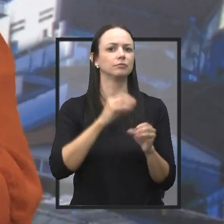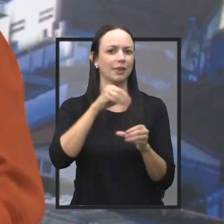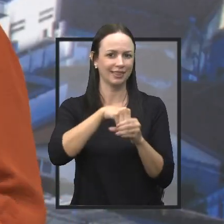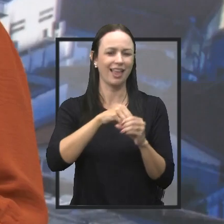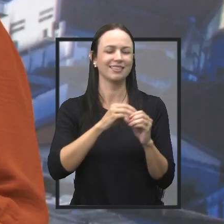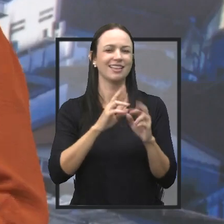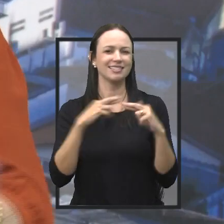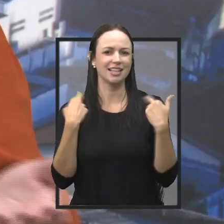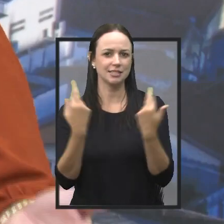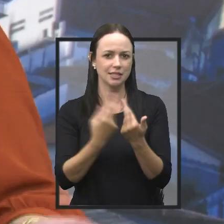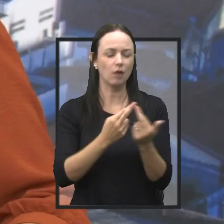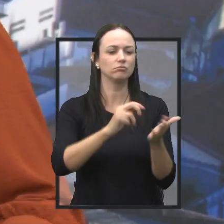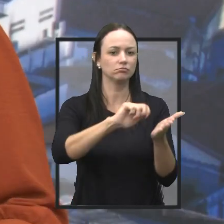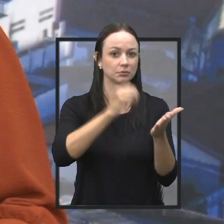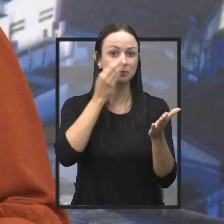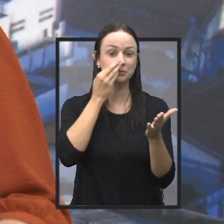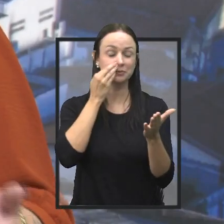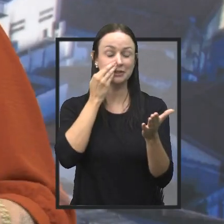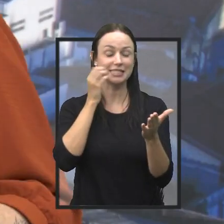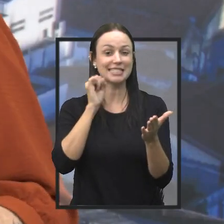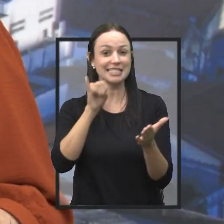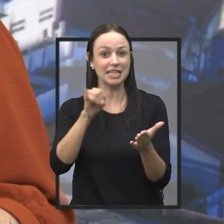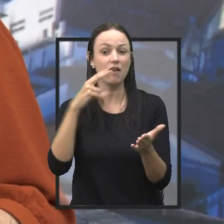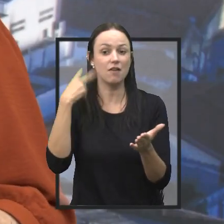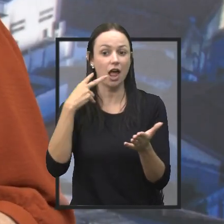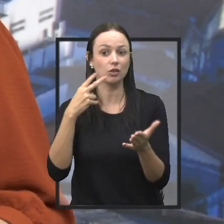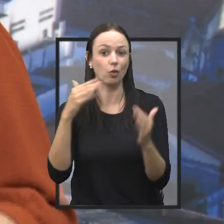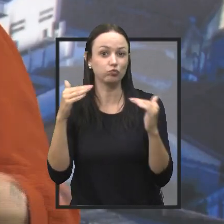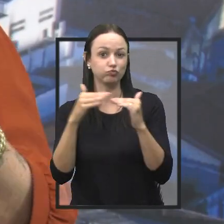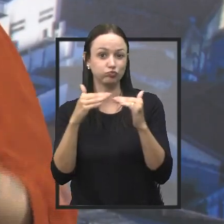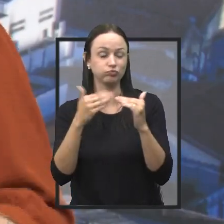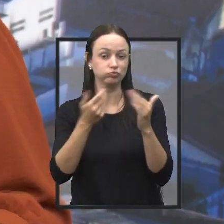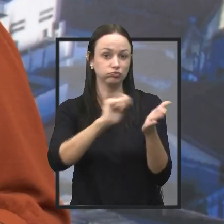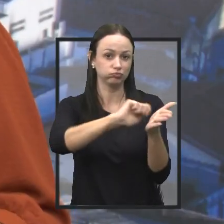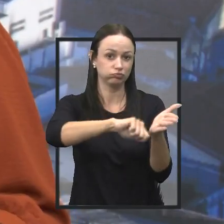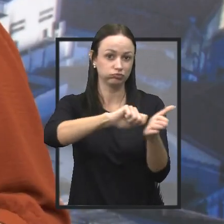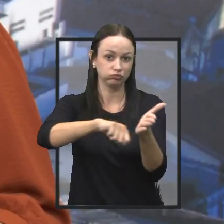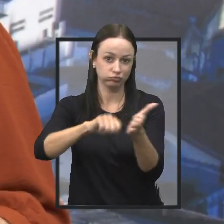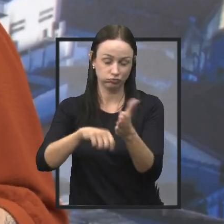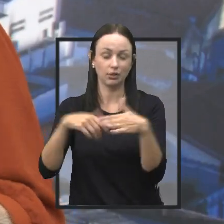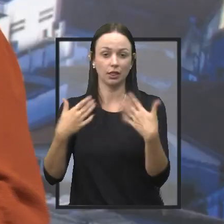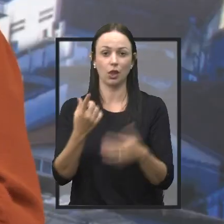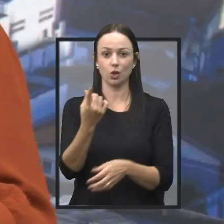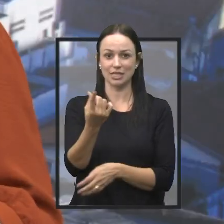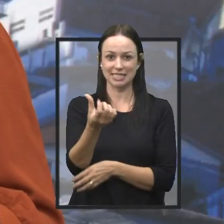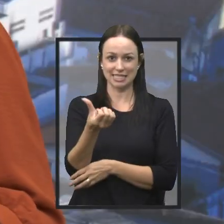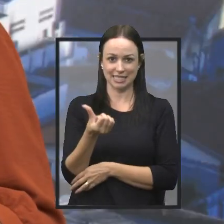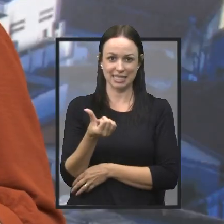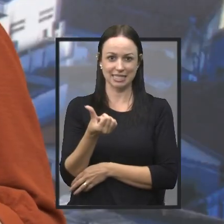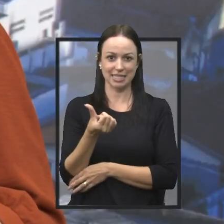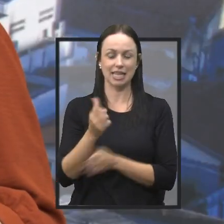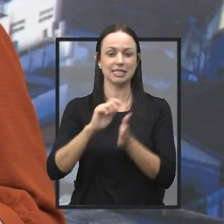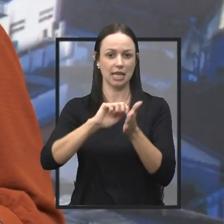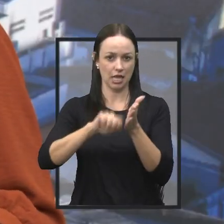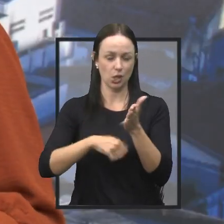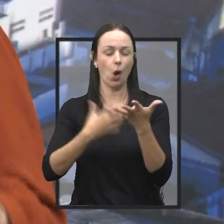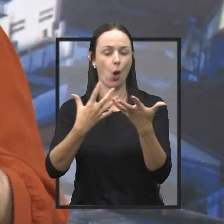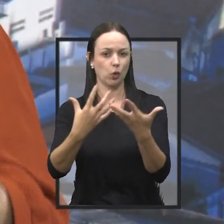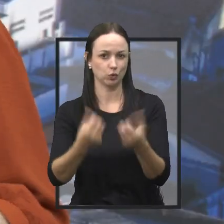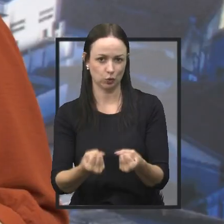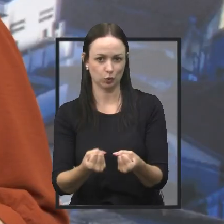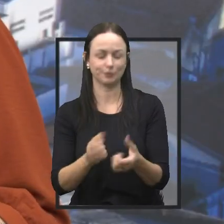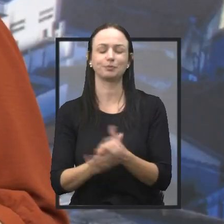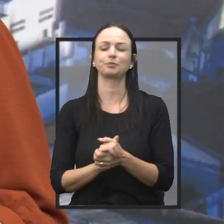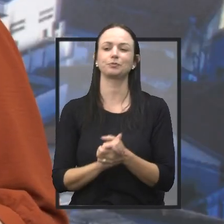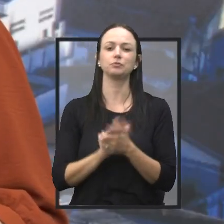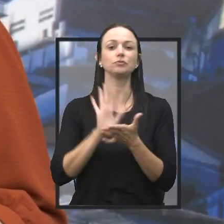e colocarem a assinatura se entendessem que era o caso. 16 vereadores apuseram sua assinatura,